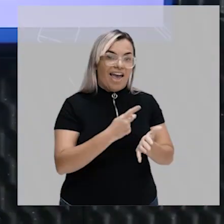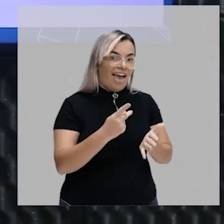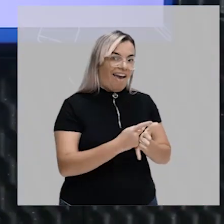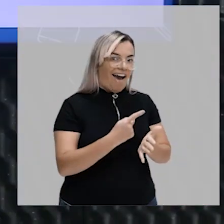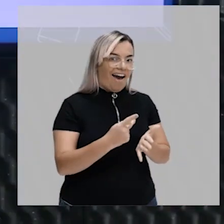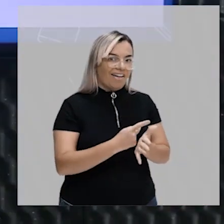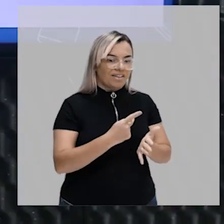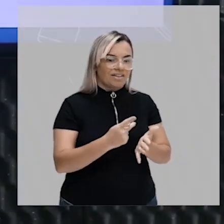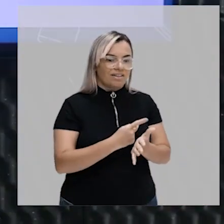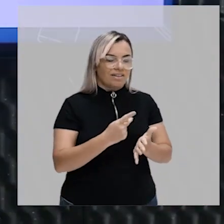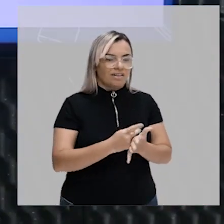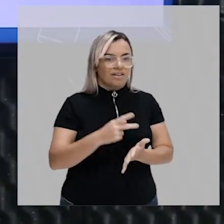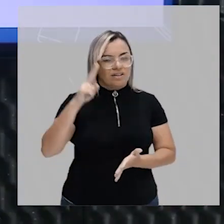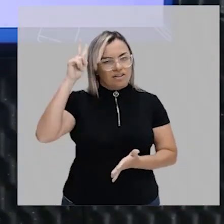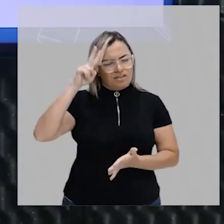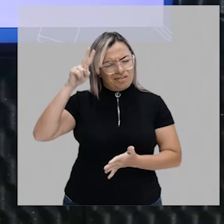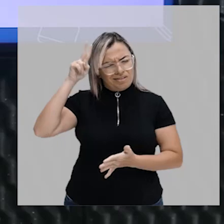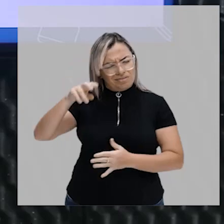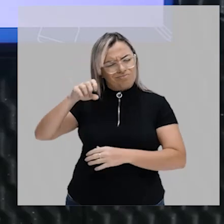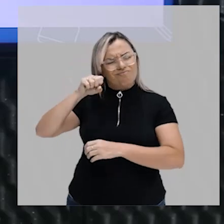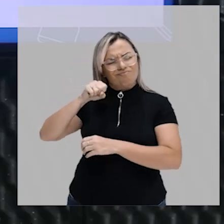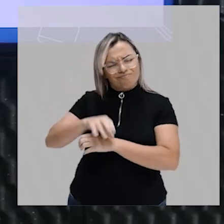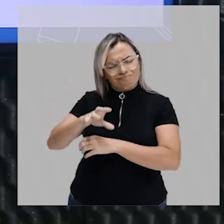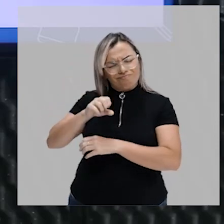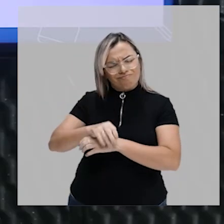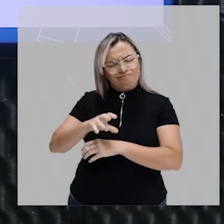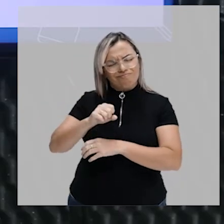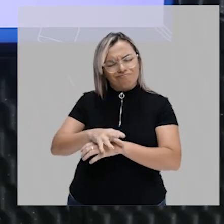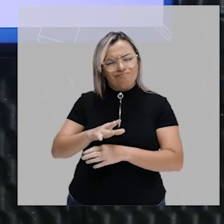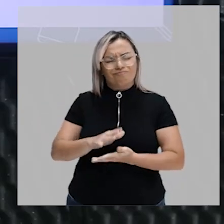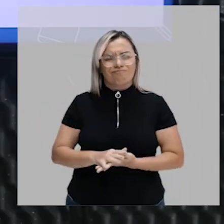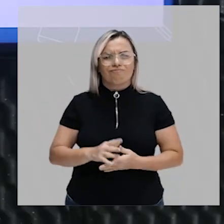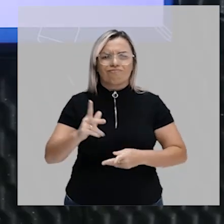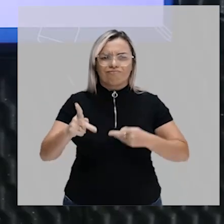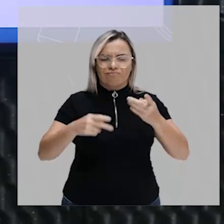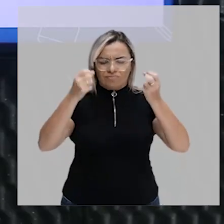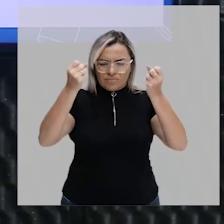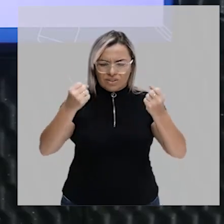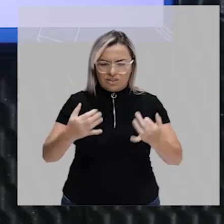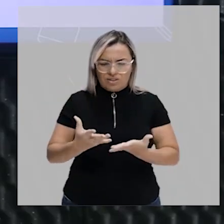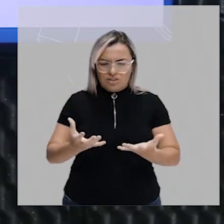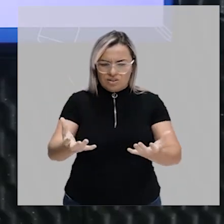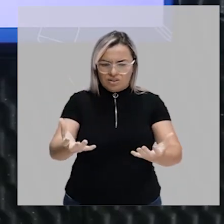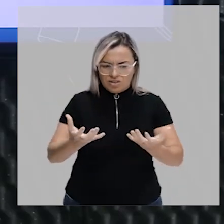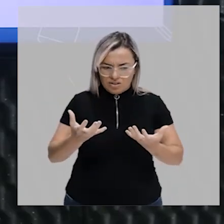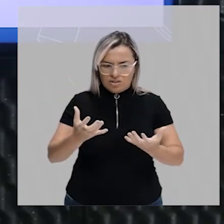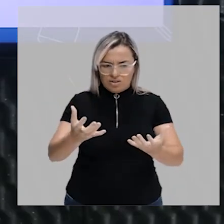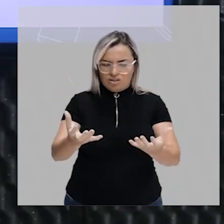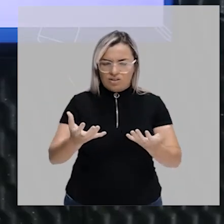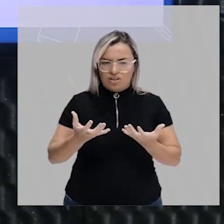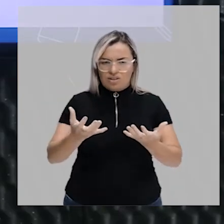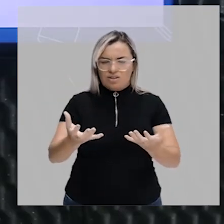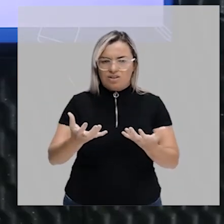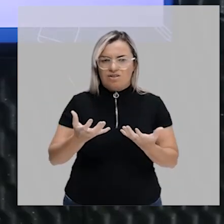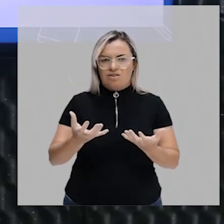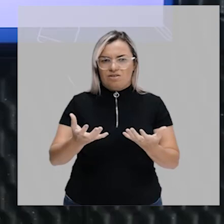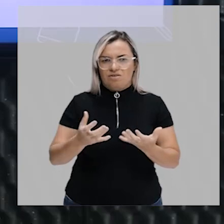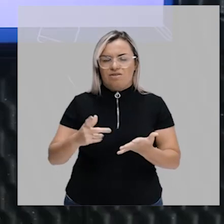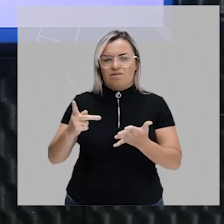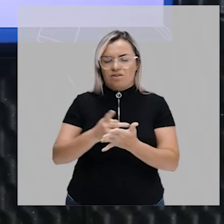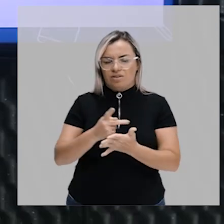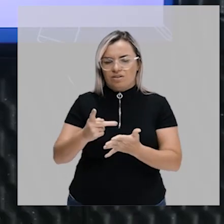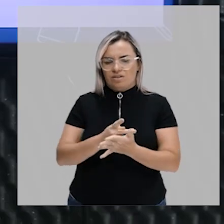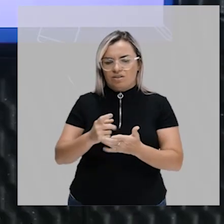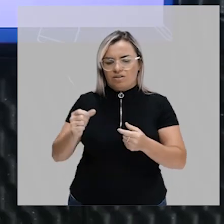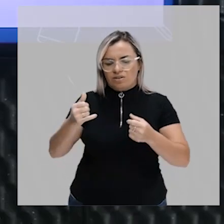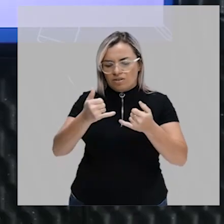quero o erro. Lembra daquela dica que eu sempre te falo aqui? Quando eu quero questão errada, grifa esse termo, deixa ele em destaque, para tu saber que tu quer aquilo